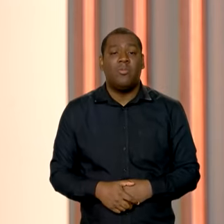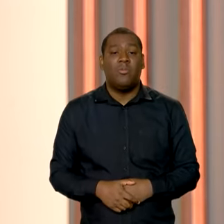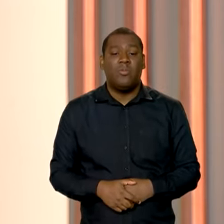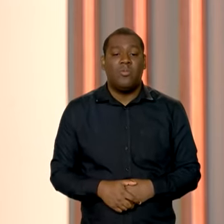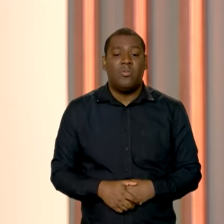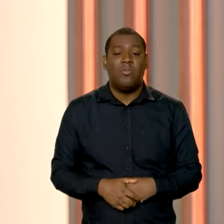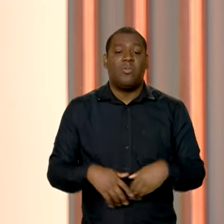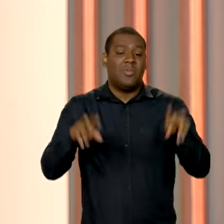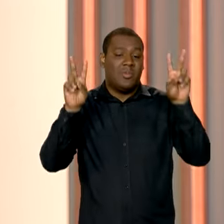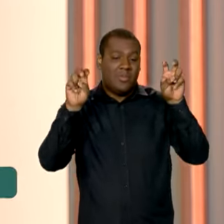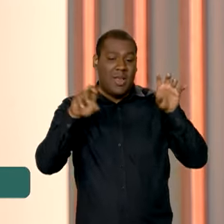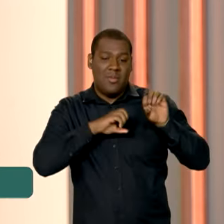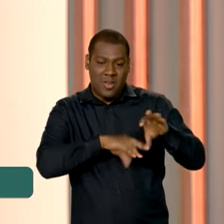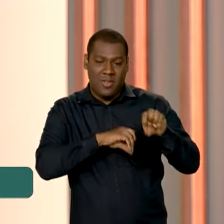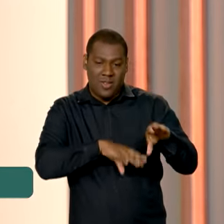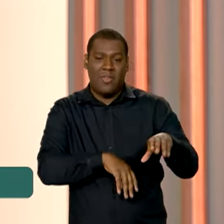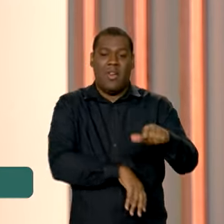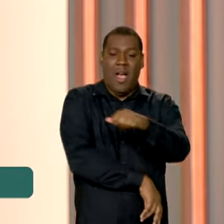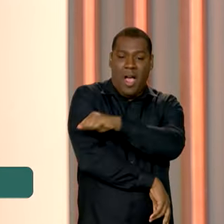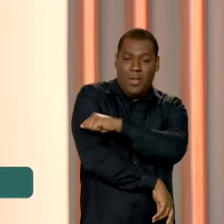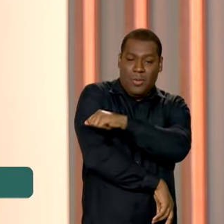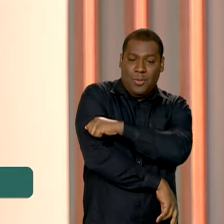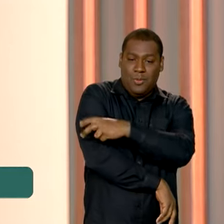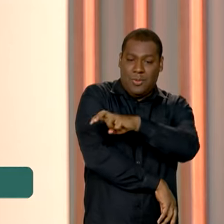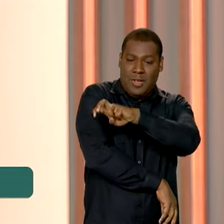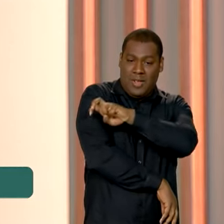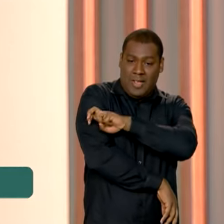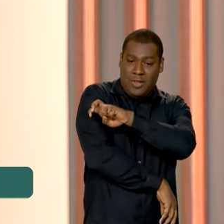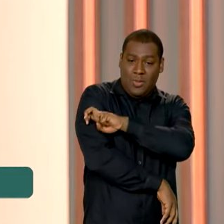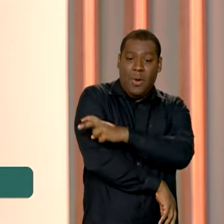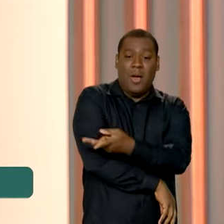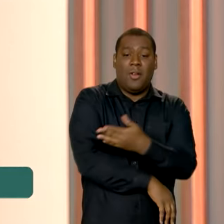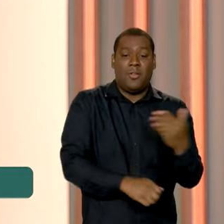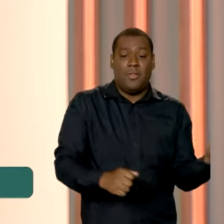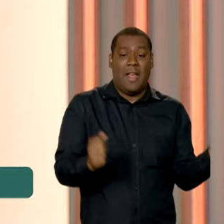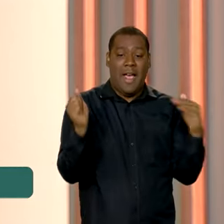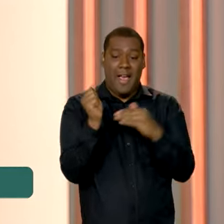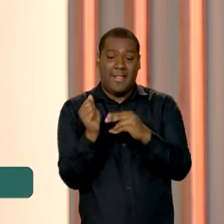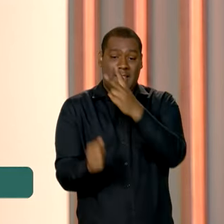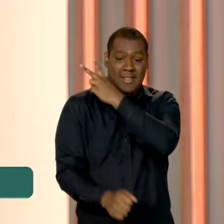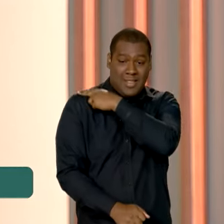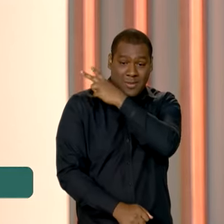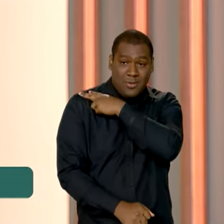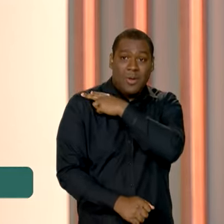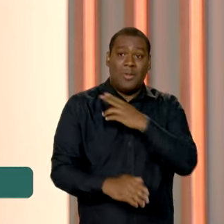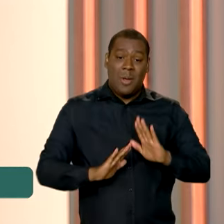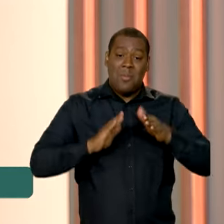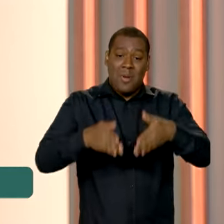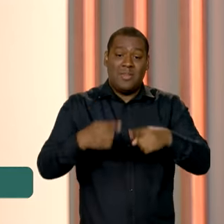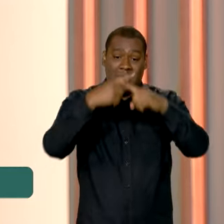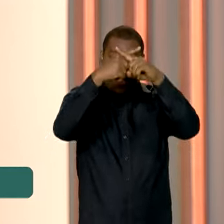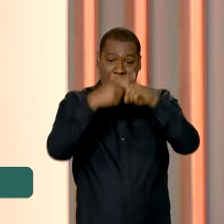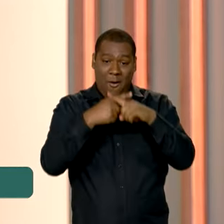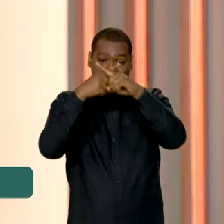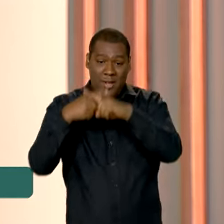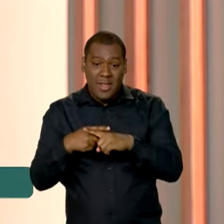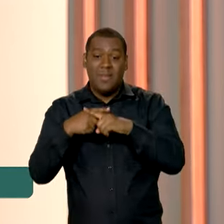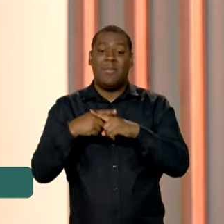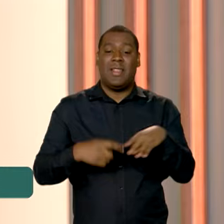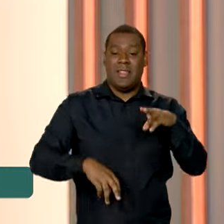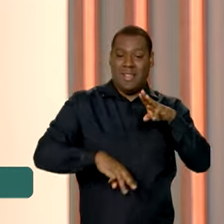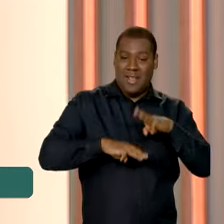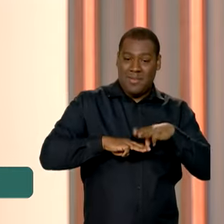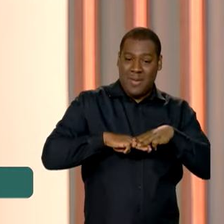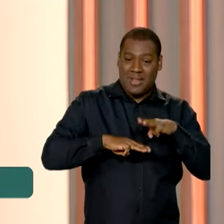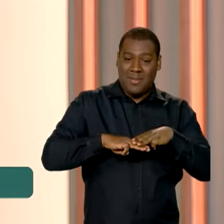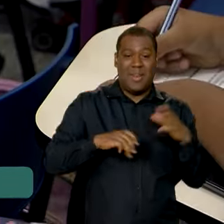ao quinto ano do ensino fundamental podem participar da Olimpíada Mirim de Matemática. As inscrições vão até 21